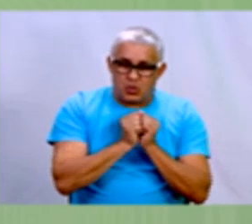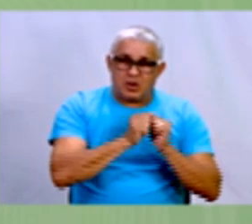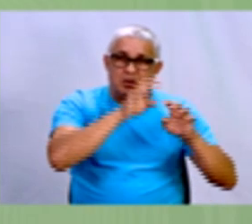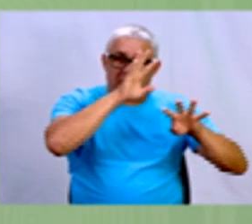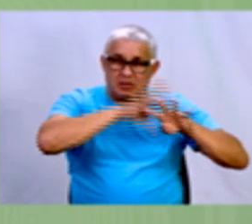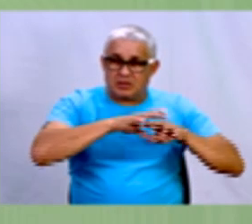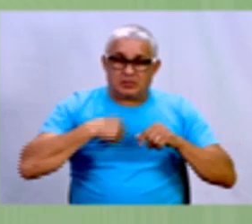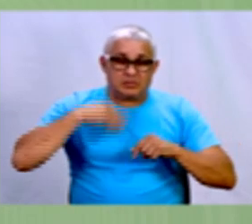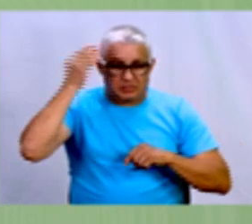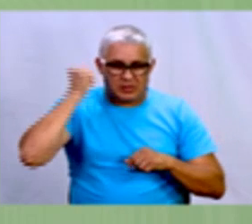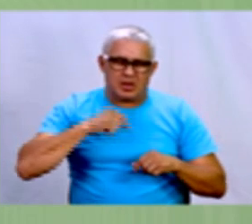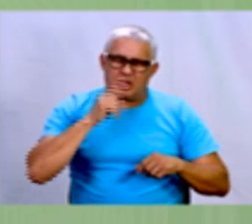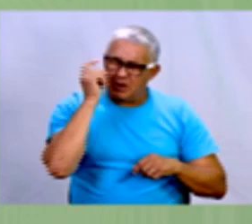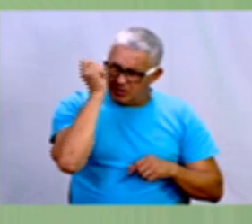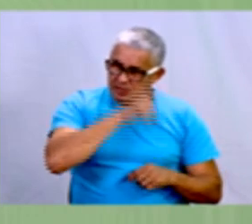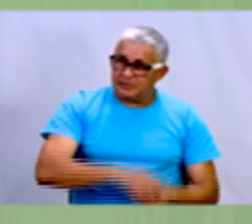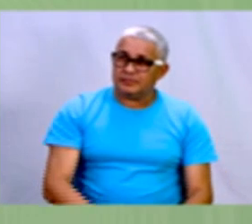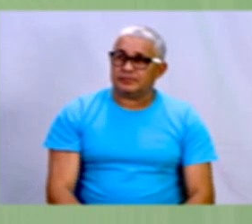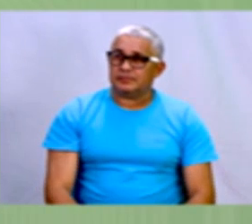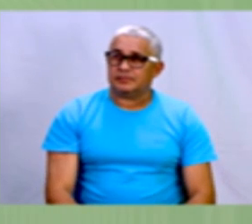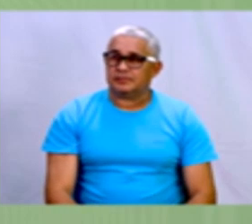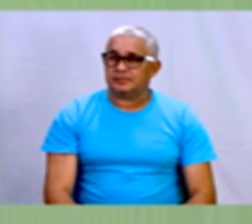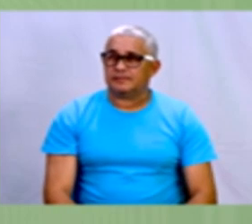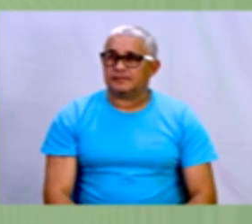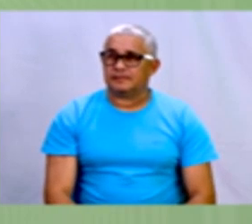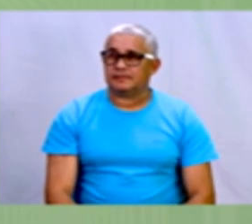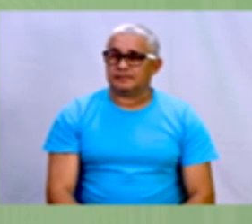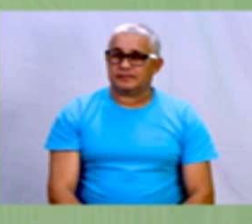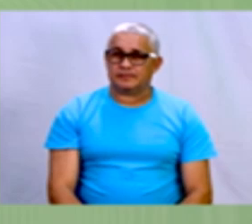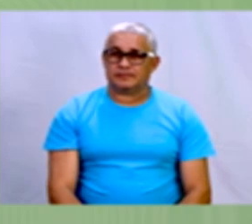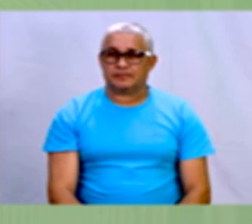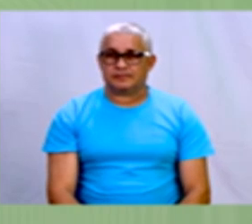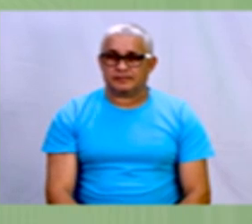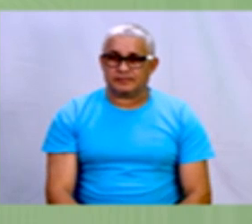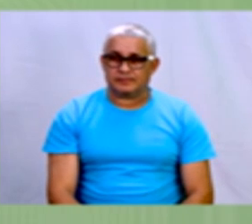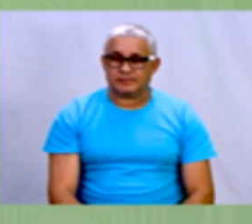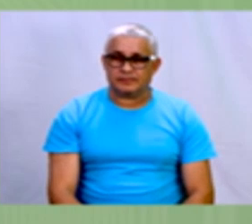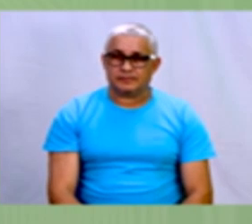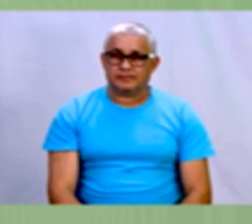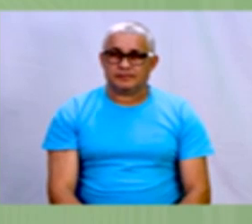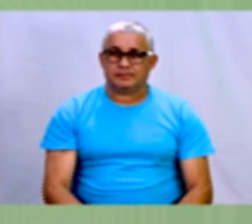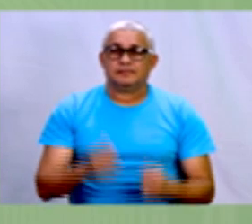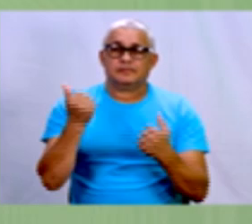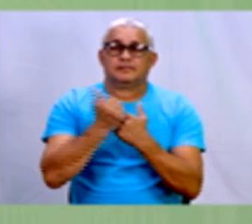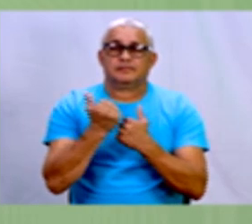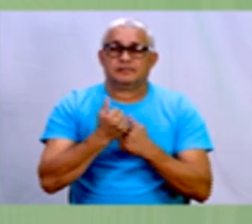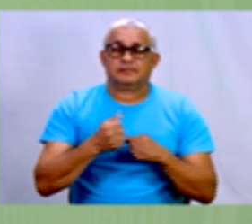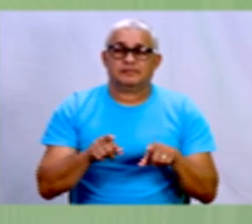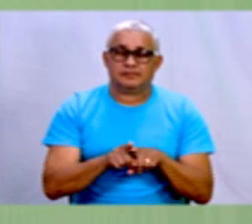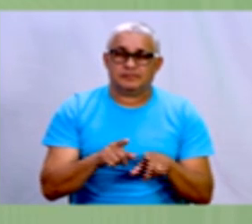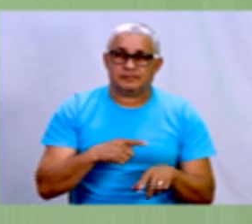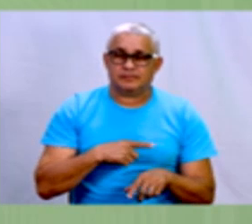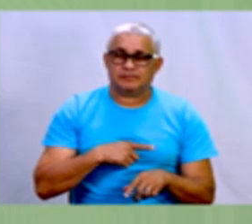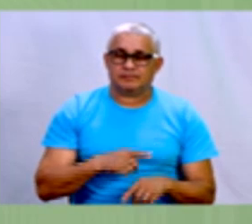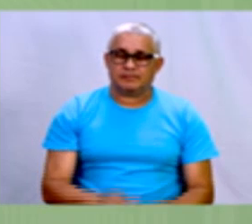Eu sei que é difícil para vocês passar essa resposta, mas os tutores aí que estiverem